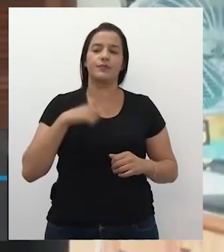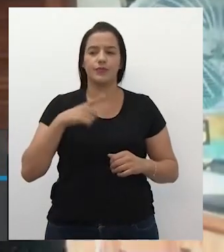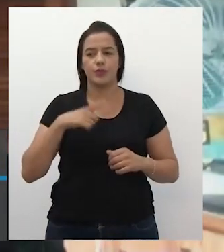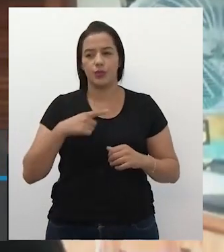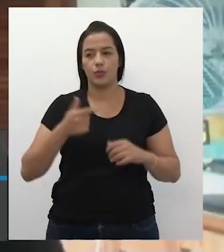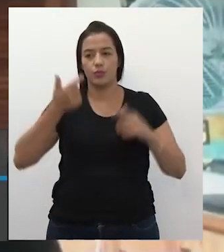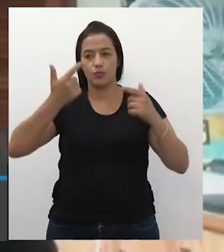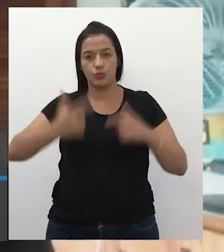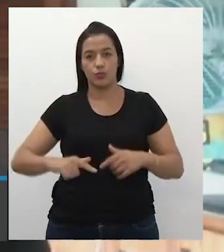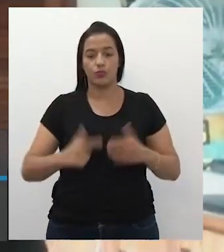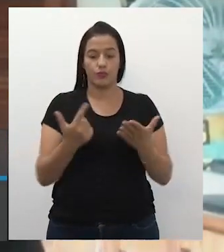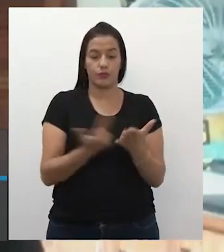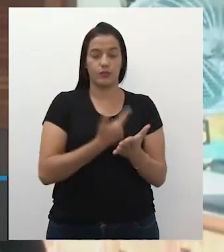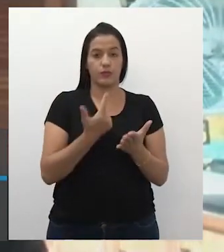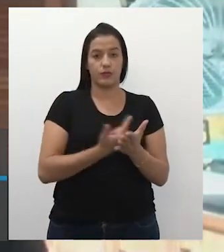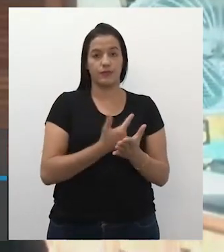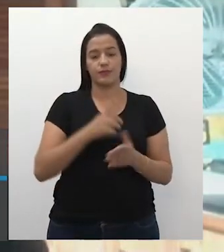Dino,